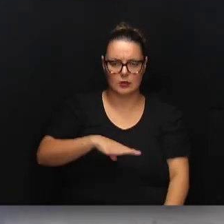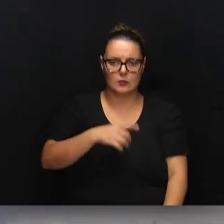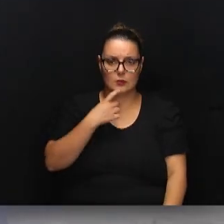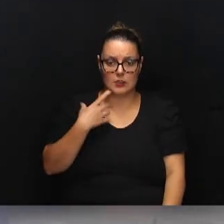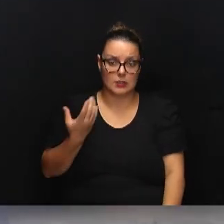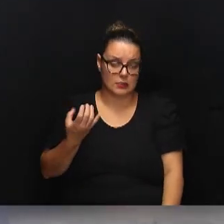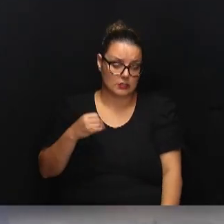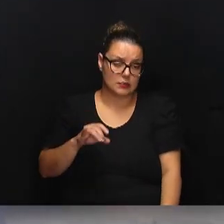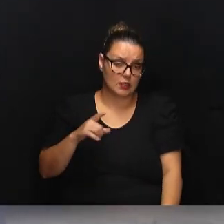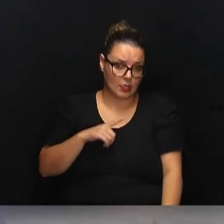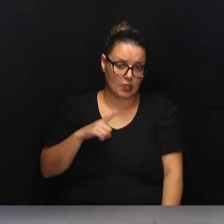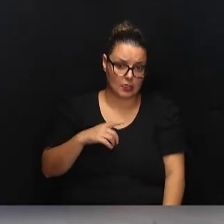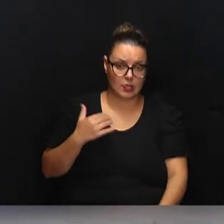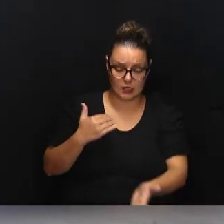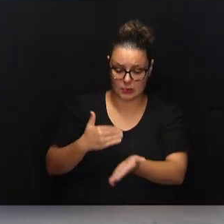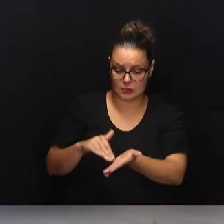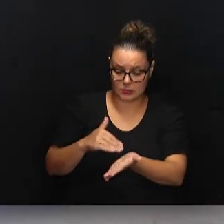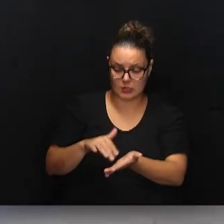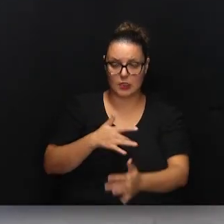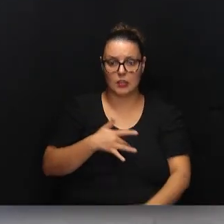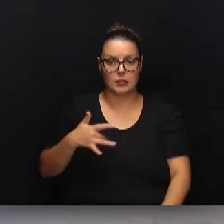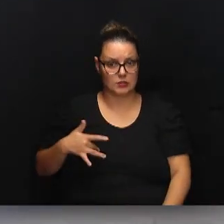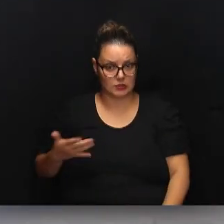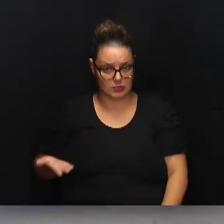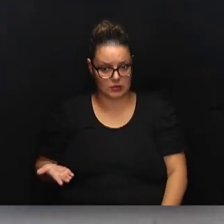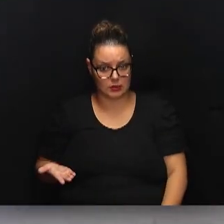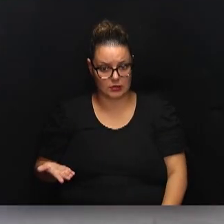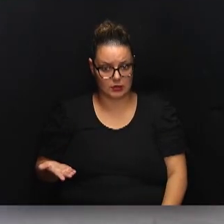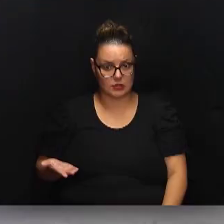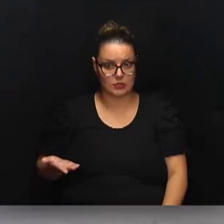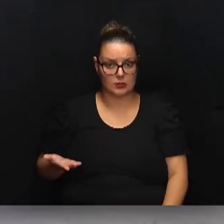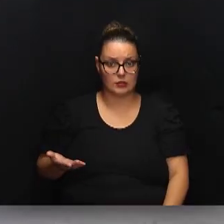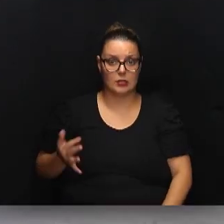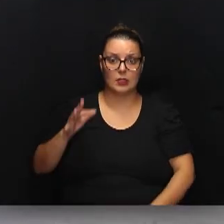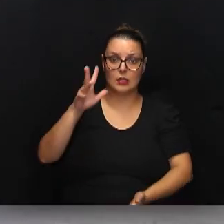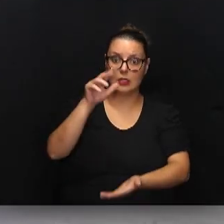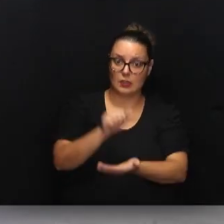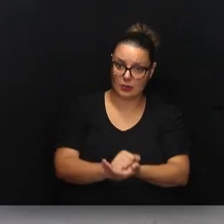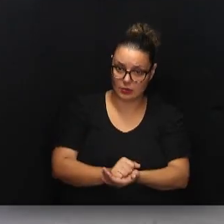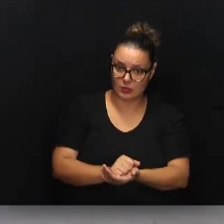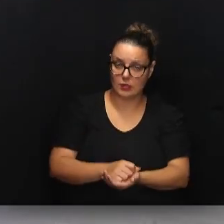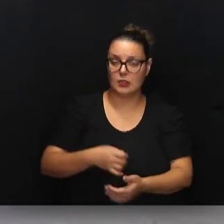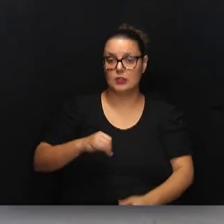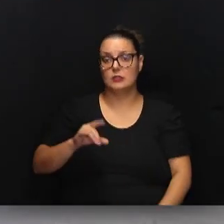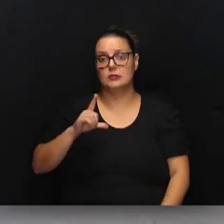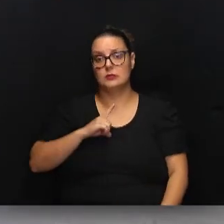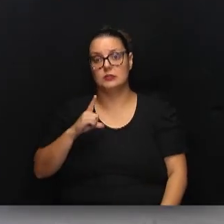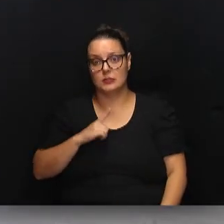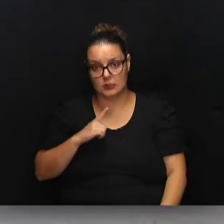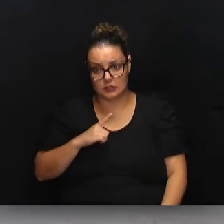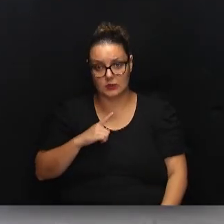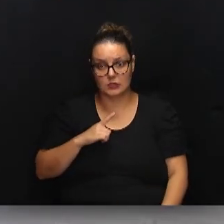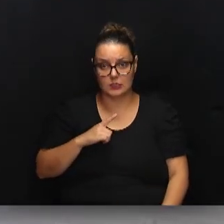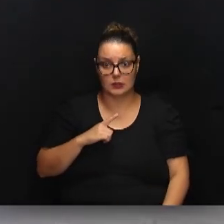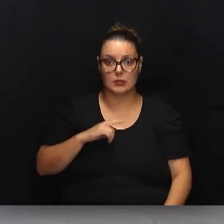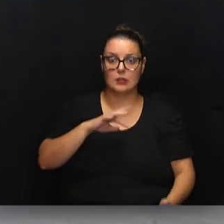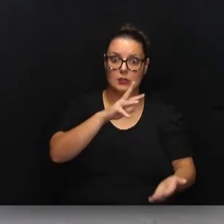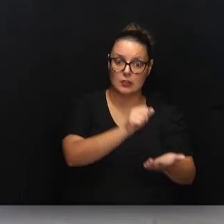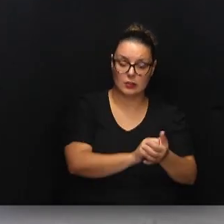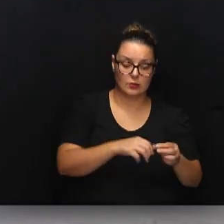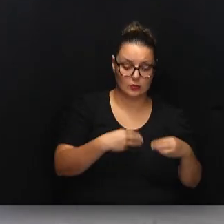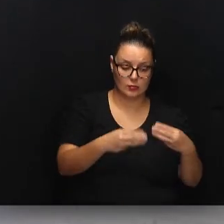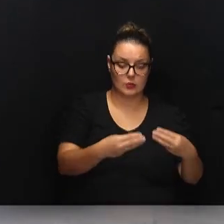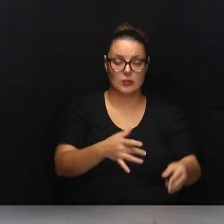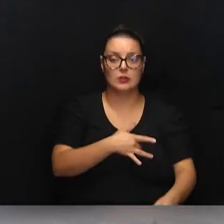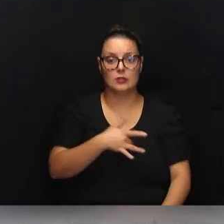através da Secretaria de Saúde ela cadastrou e também fez a inscrição no Ministério de Saúde para